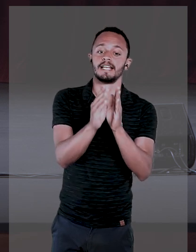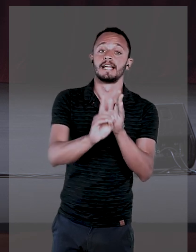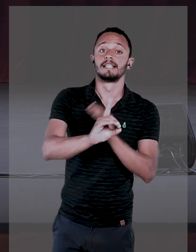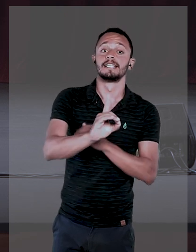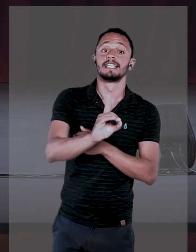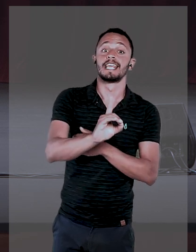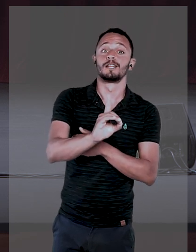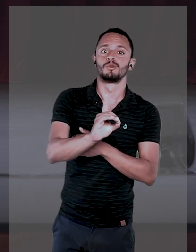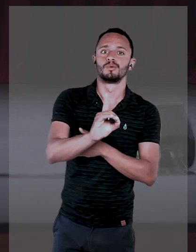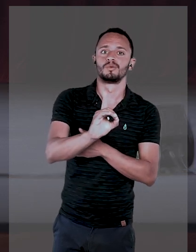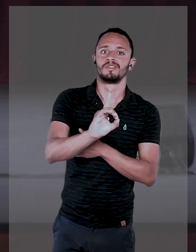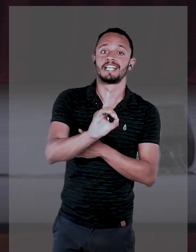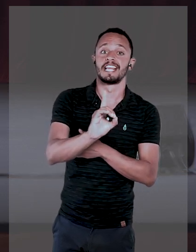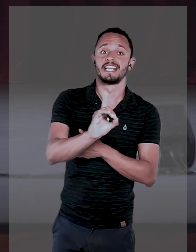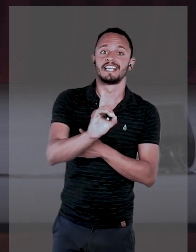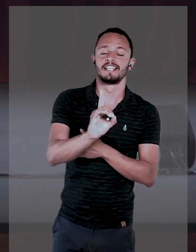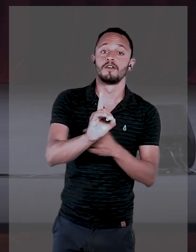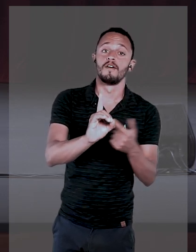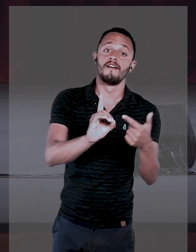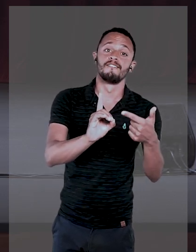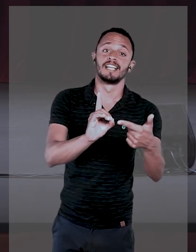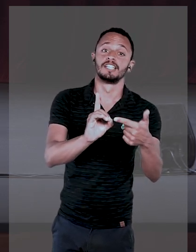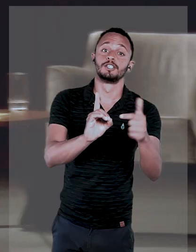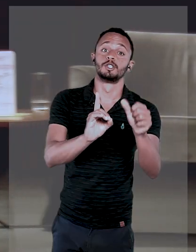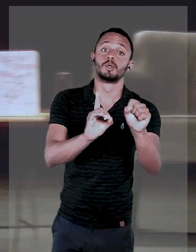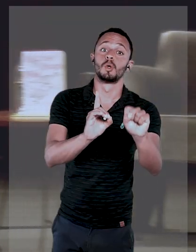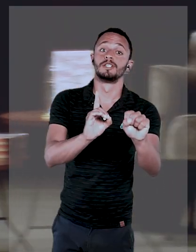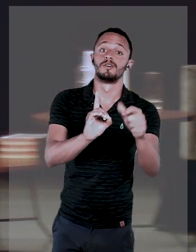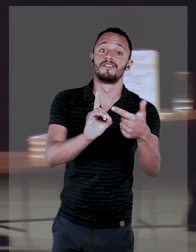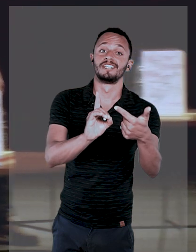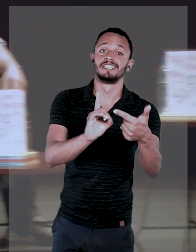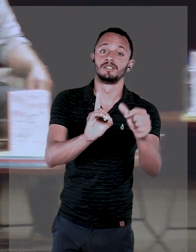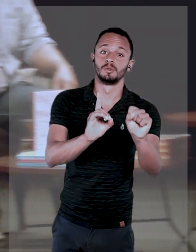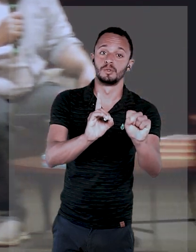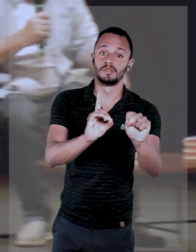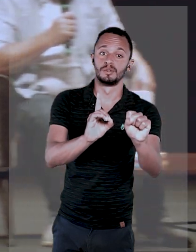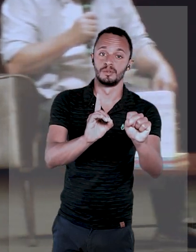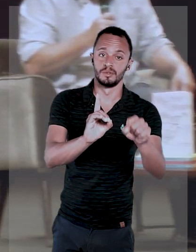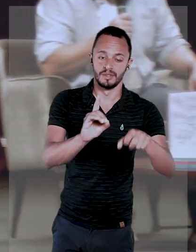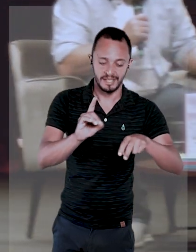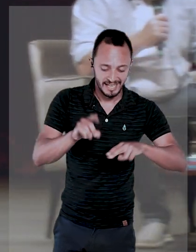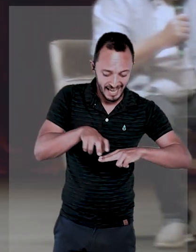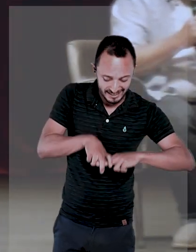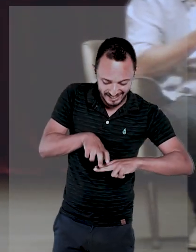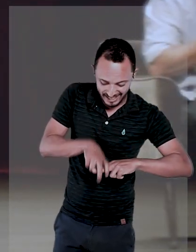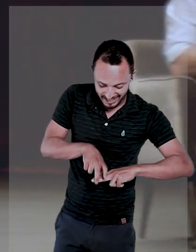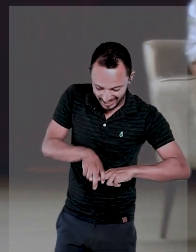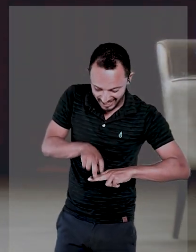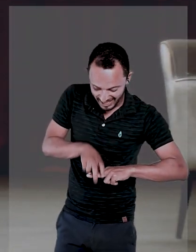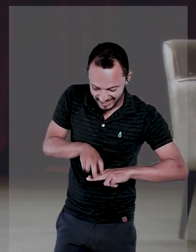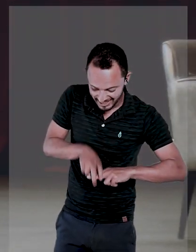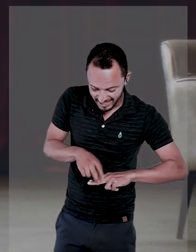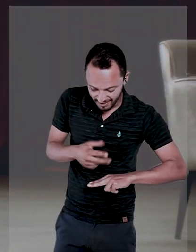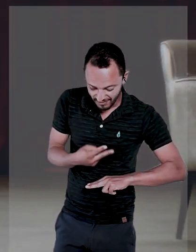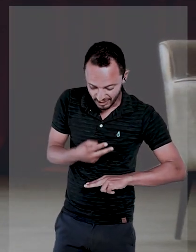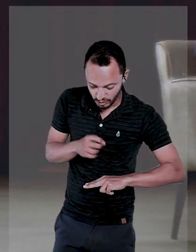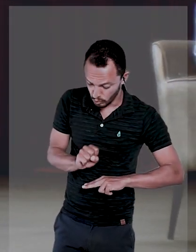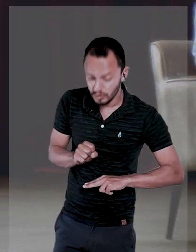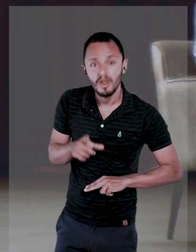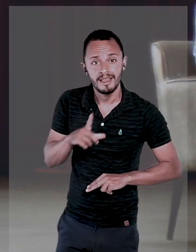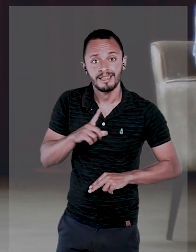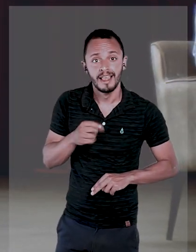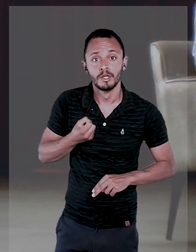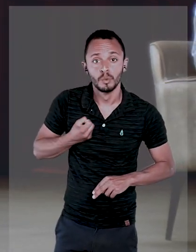Ali a fila D de dedo. Alguém está no número 28? Cadeira 28?